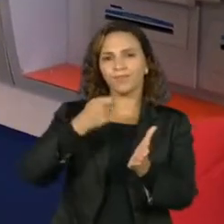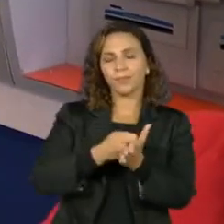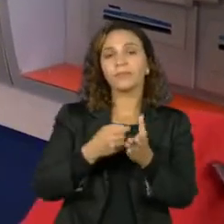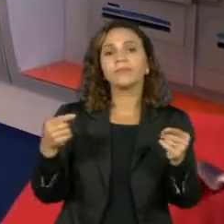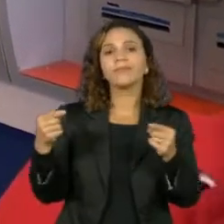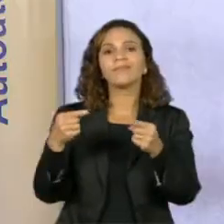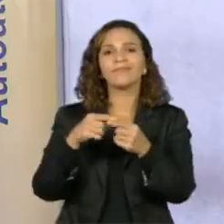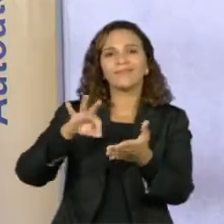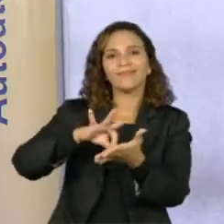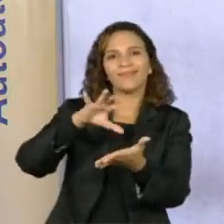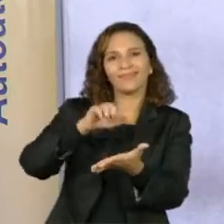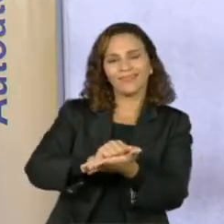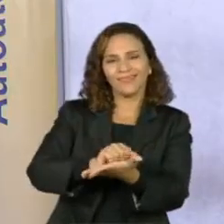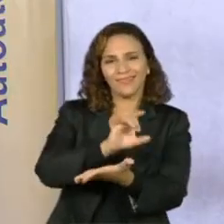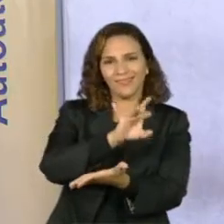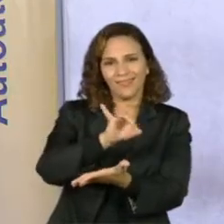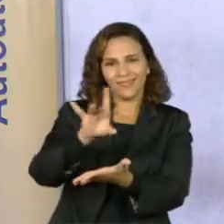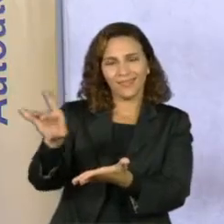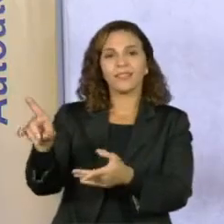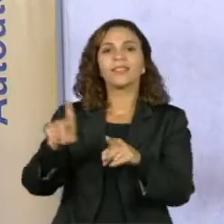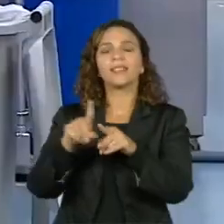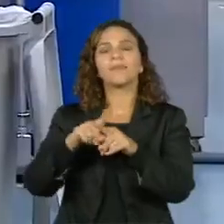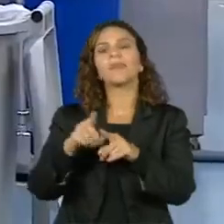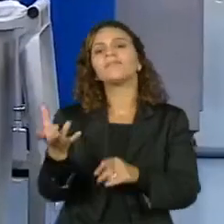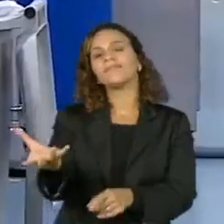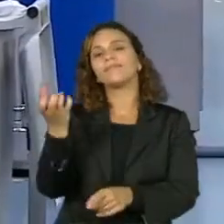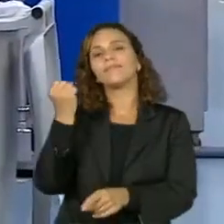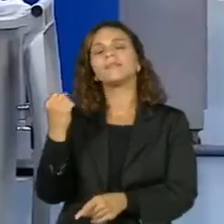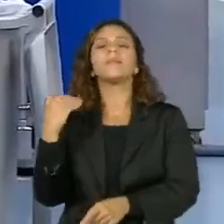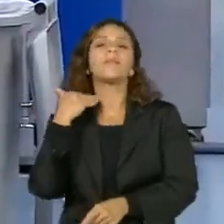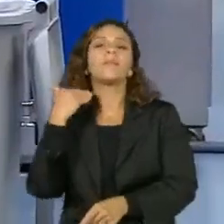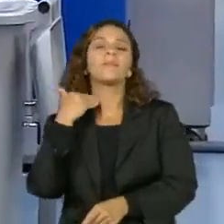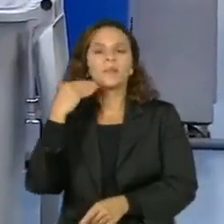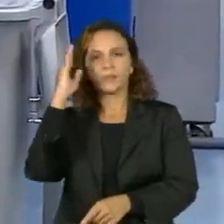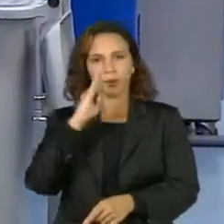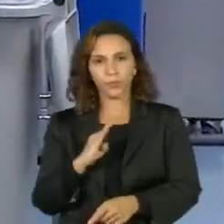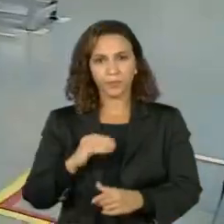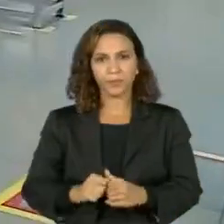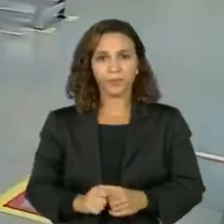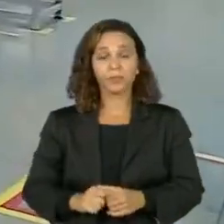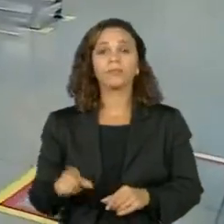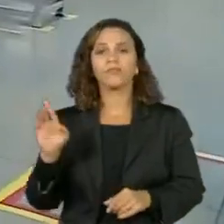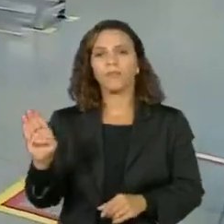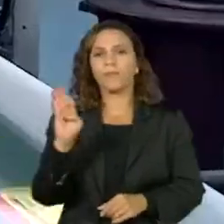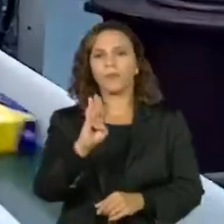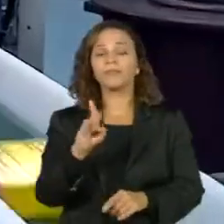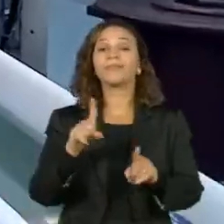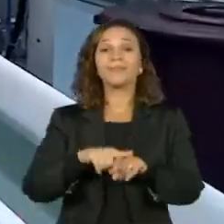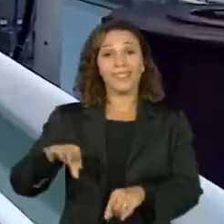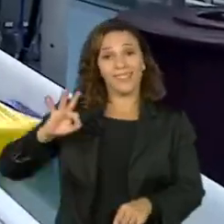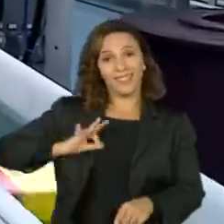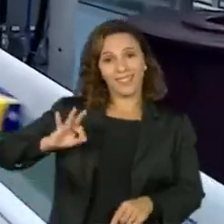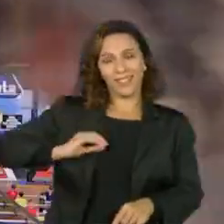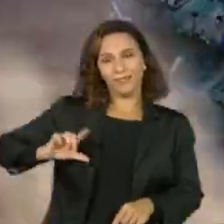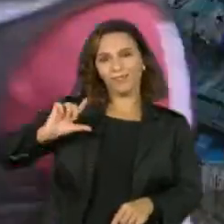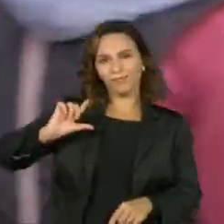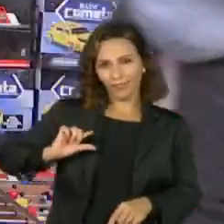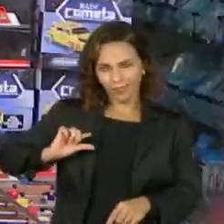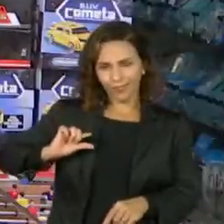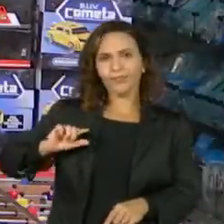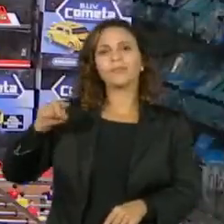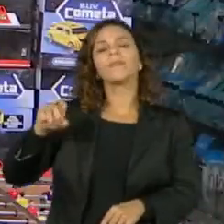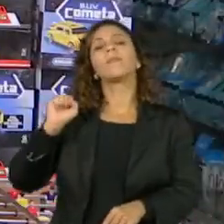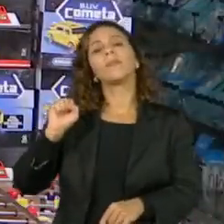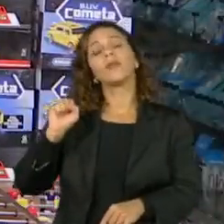de inscrição e o saque no Banco do Brasil. Considerando o novo salário mínimo, o abono do PIS/PASEP